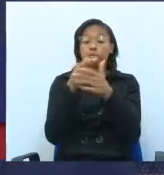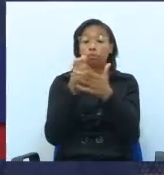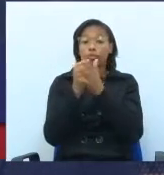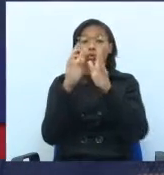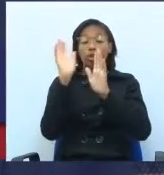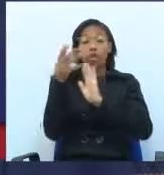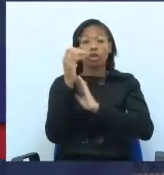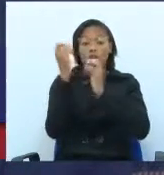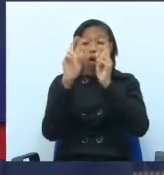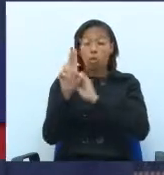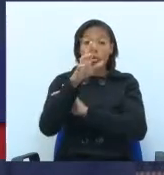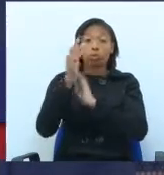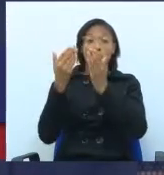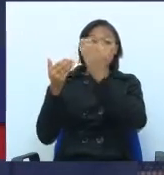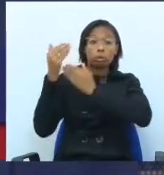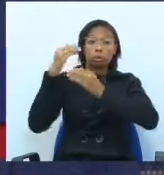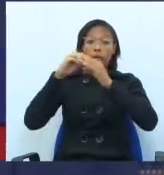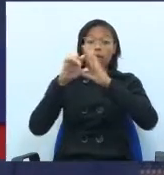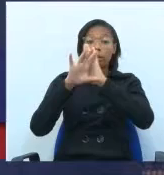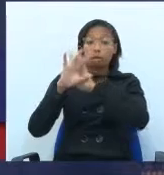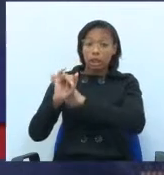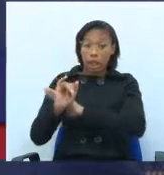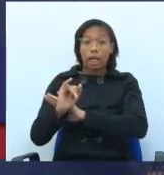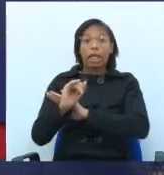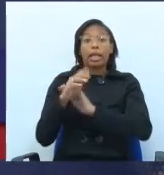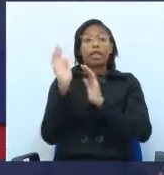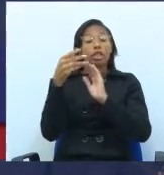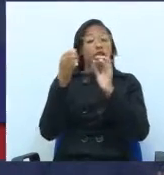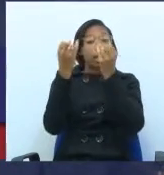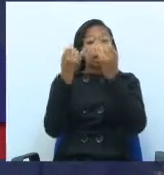foi estabelecido através da Lei de Diretriz Orçamentária